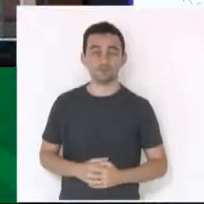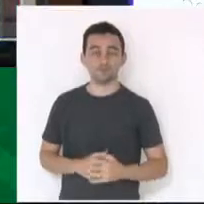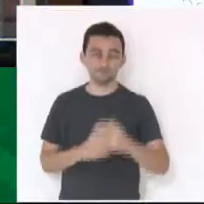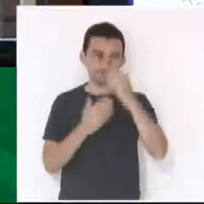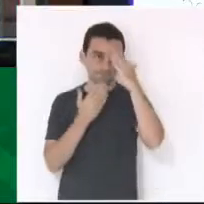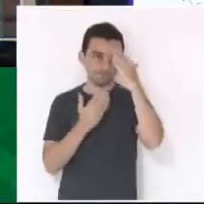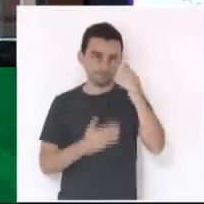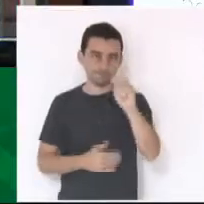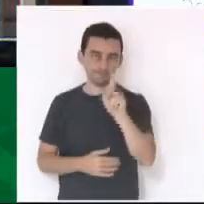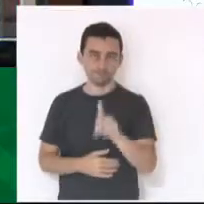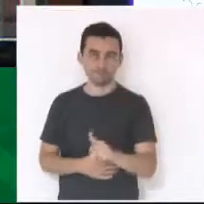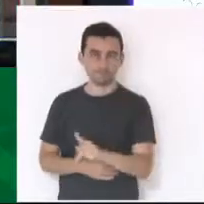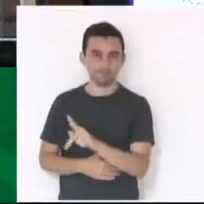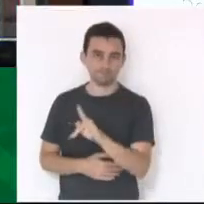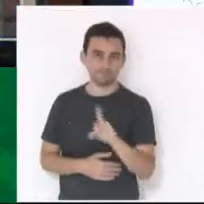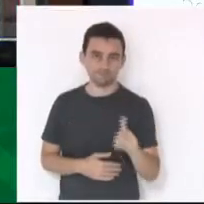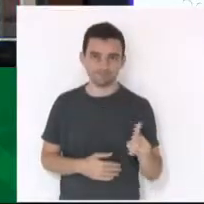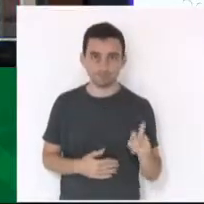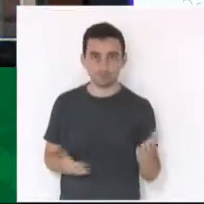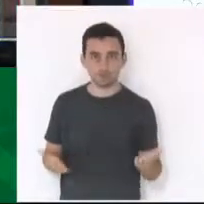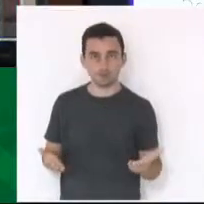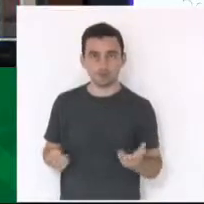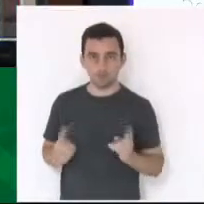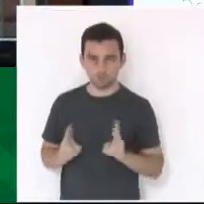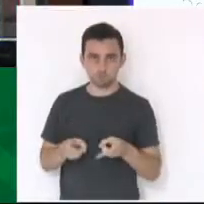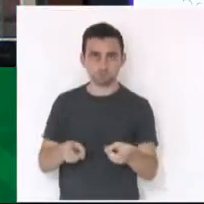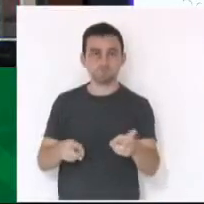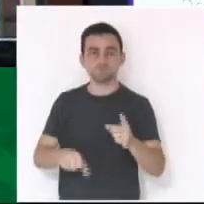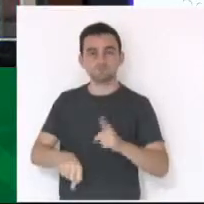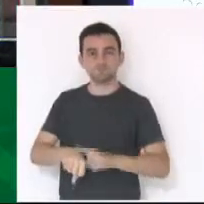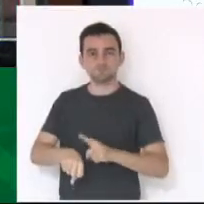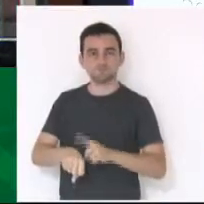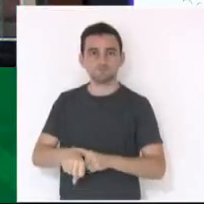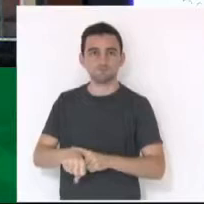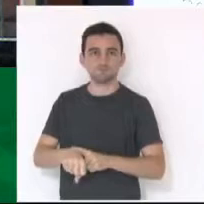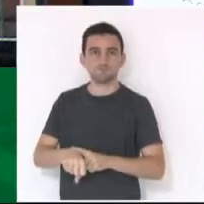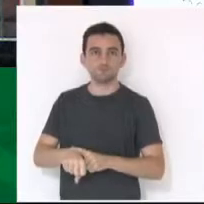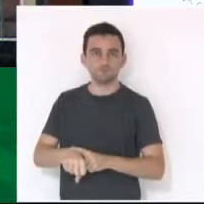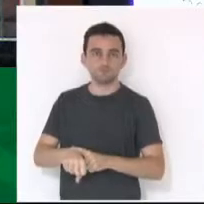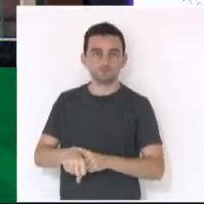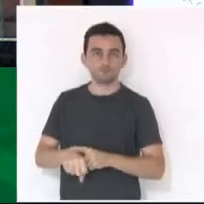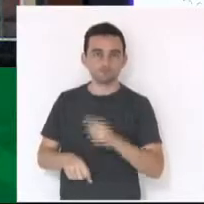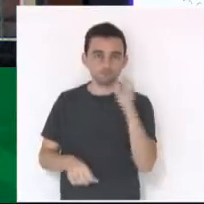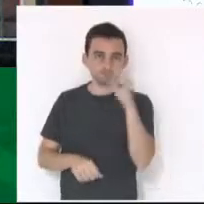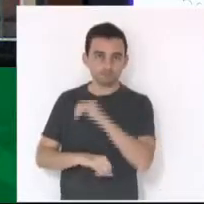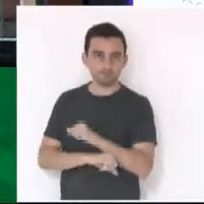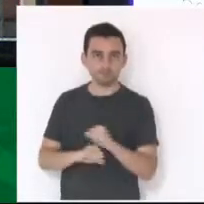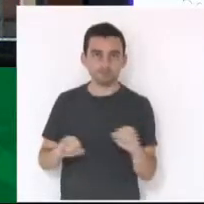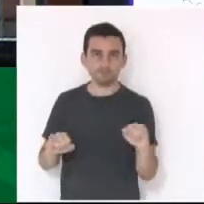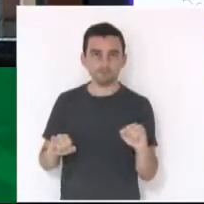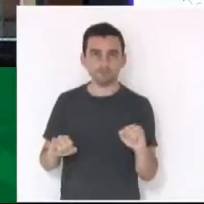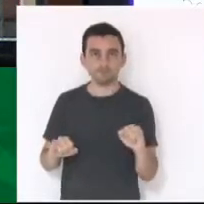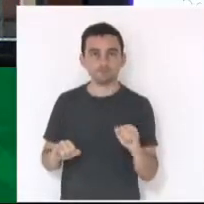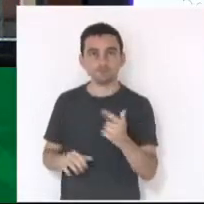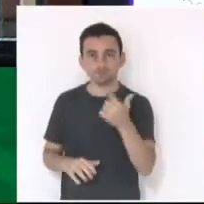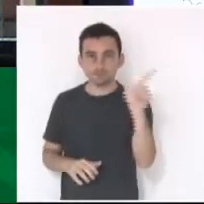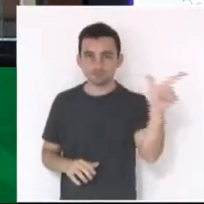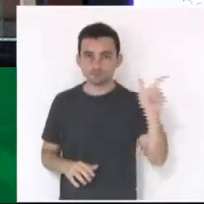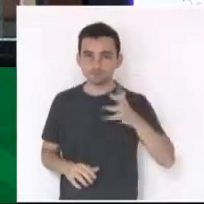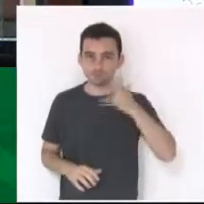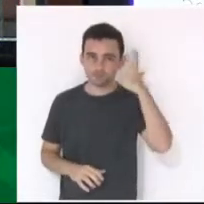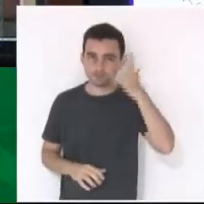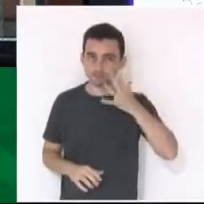Deputado Padre Pedro ainda no horário em breve as comunicações o próximo orador